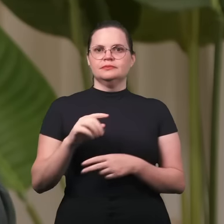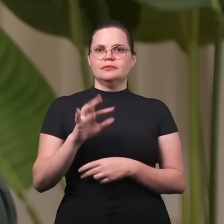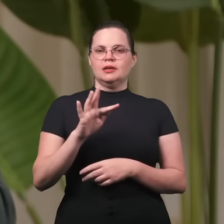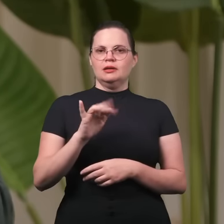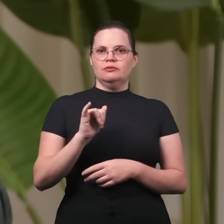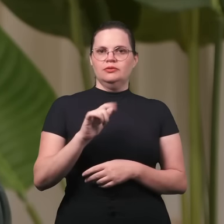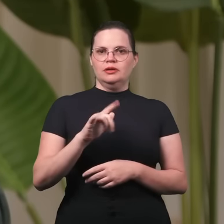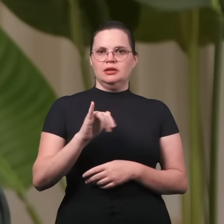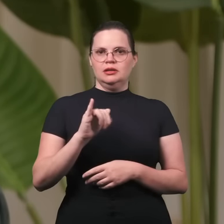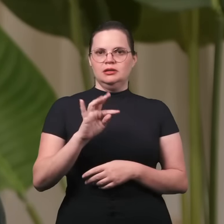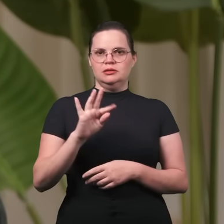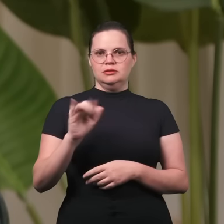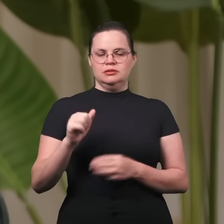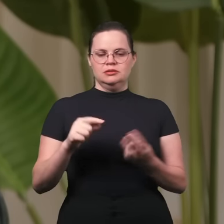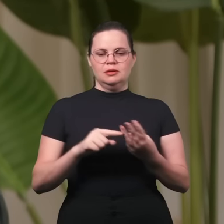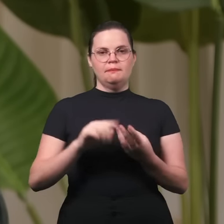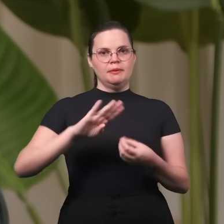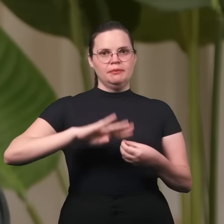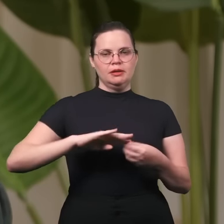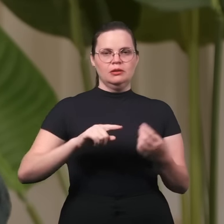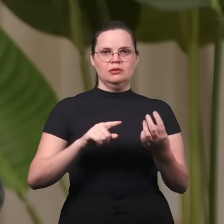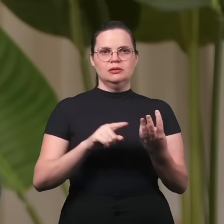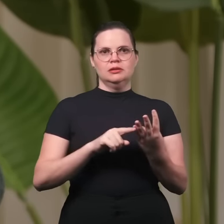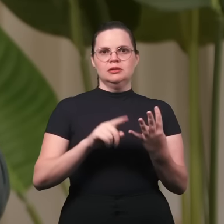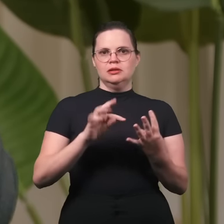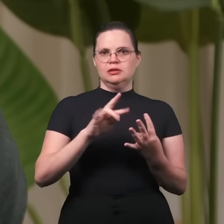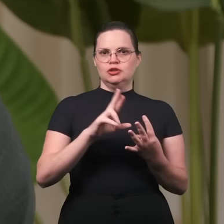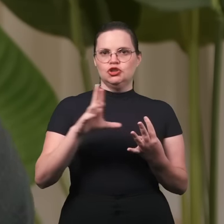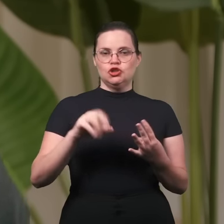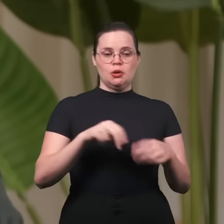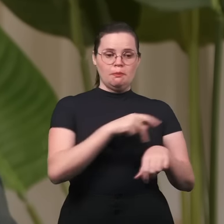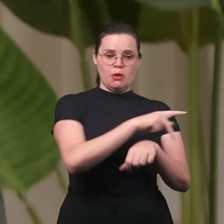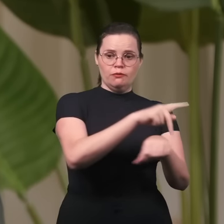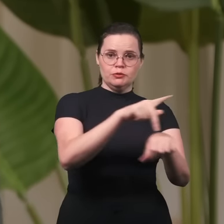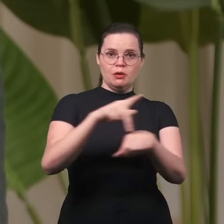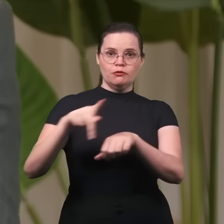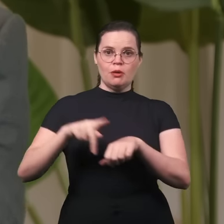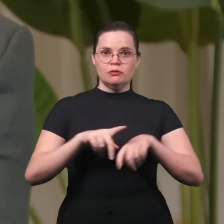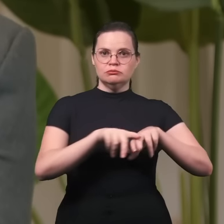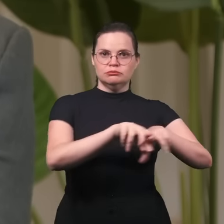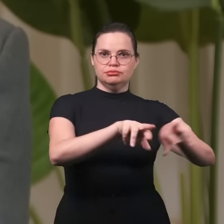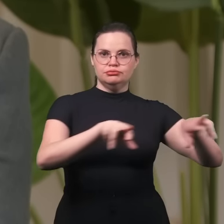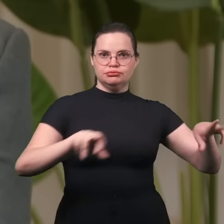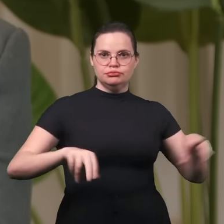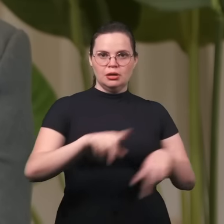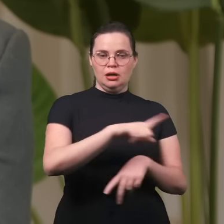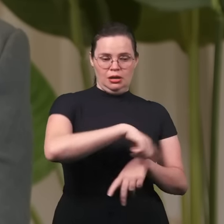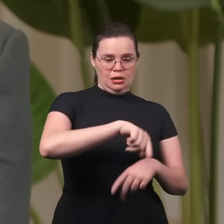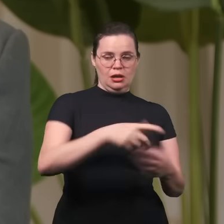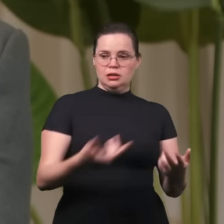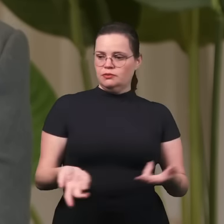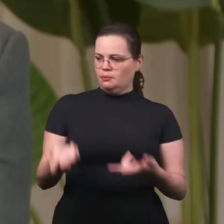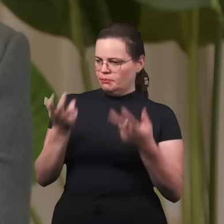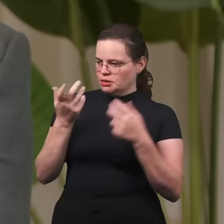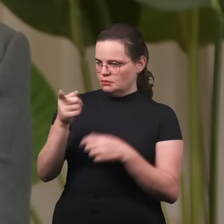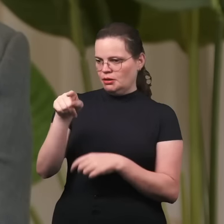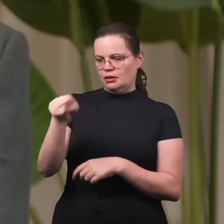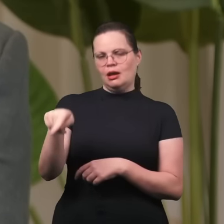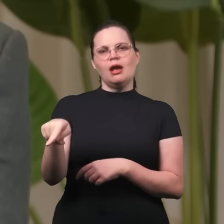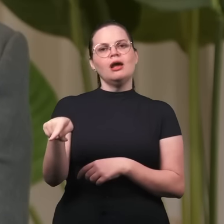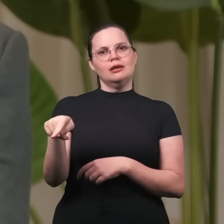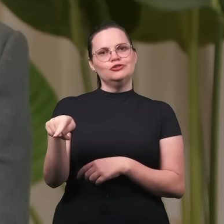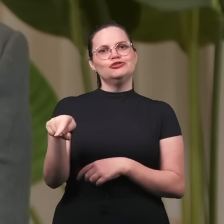Filístia, Babilônia, Tiro, quer dizer, povos ao redor, também iriam reconhecer a diferença. Olha,